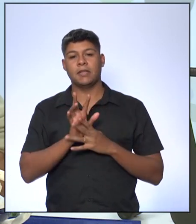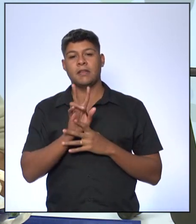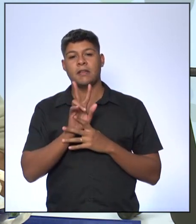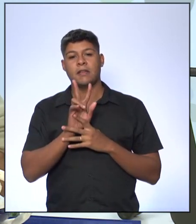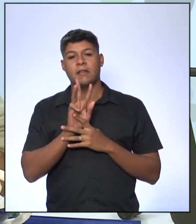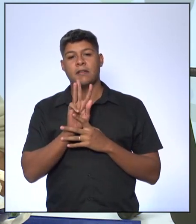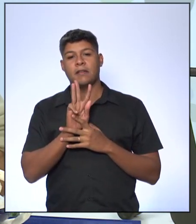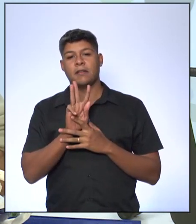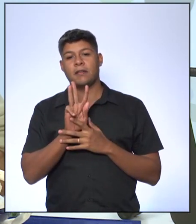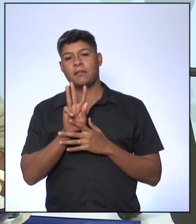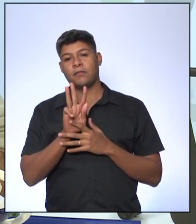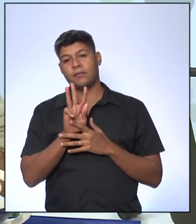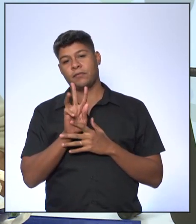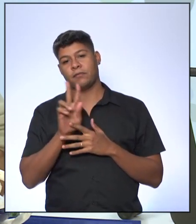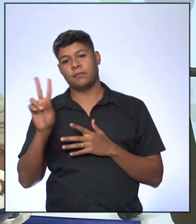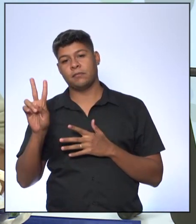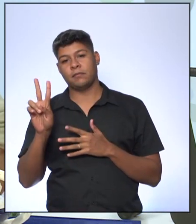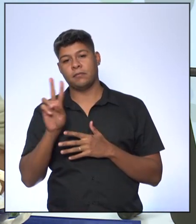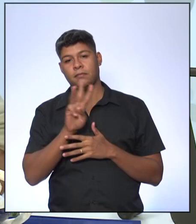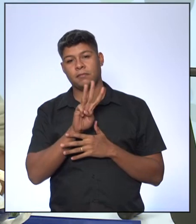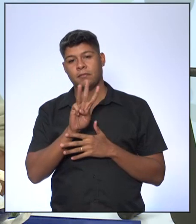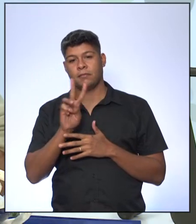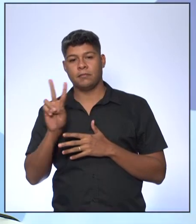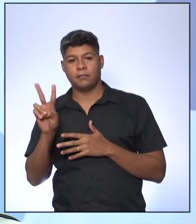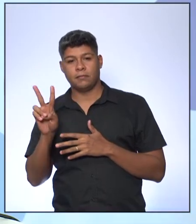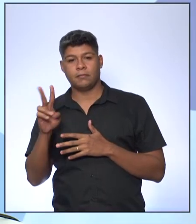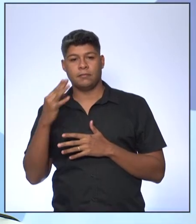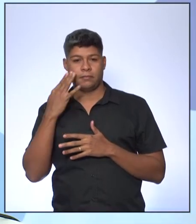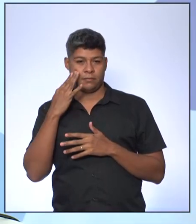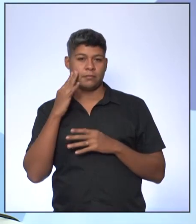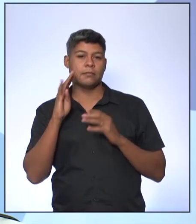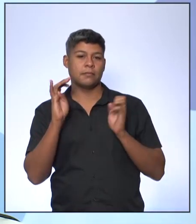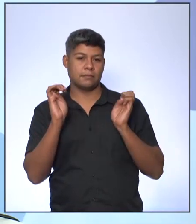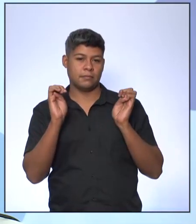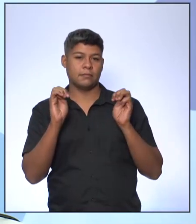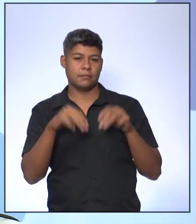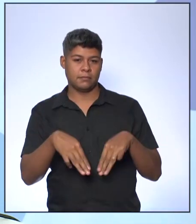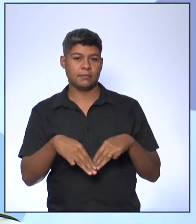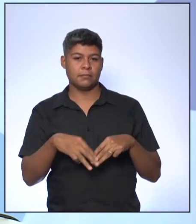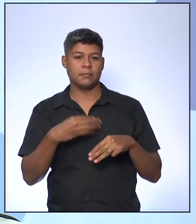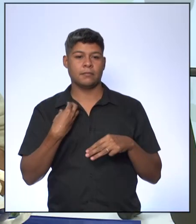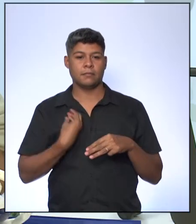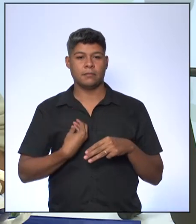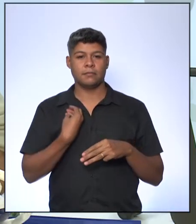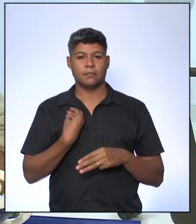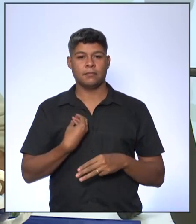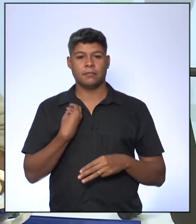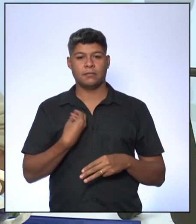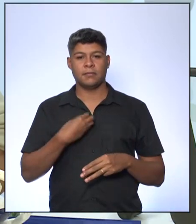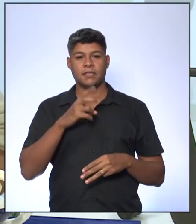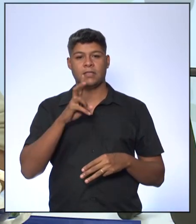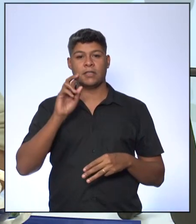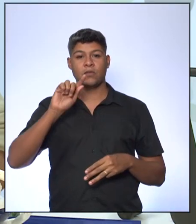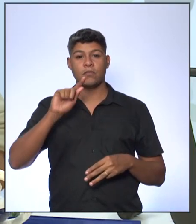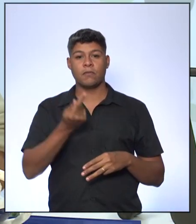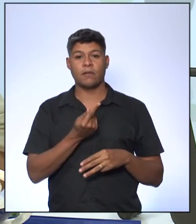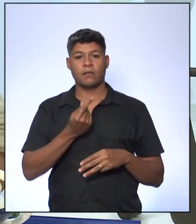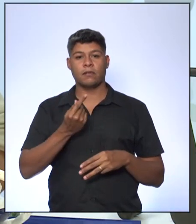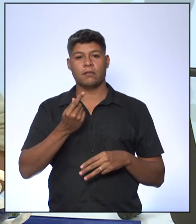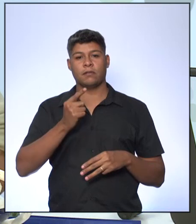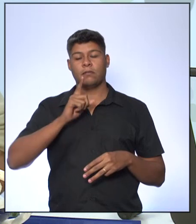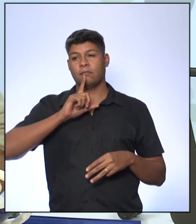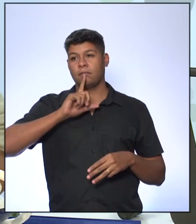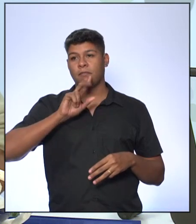watts e volts. O que você acha? Ah, entenderam bem então. Entenderam bem? Entenderam. É a resposta correta, pessoal. 5.000 watts, olha lá, 5.000